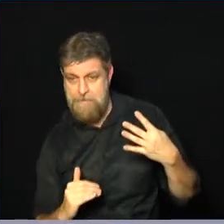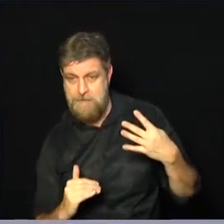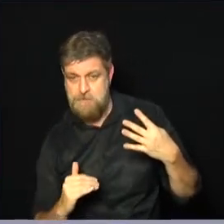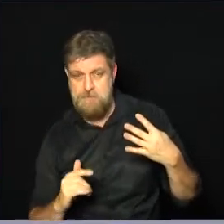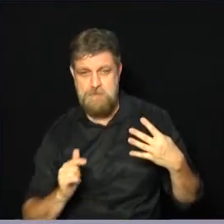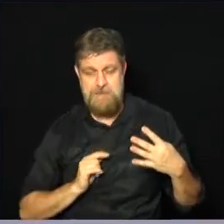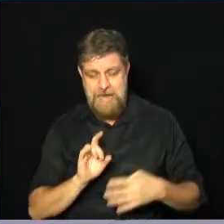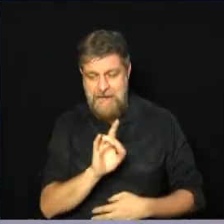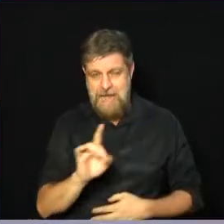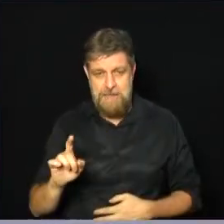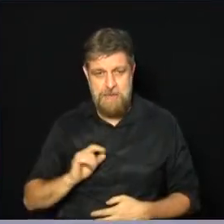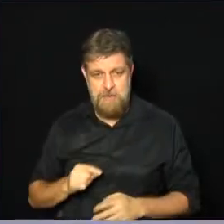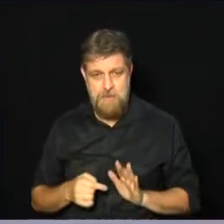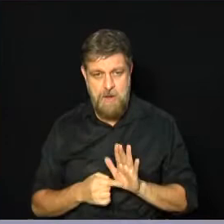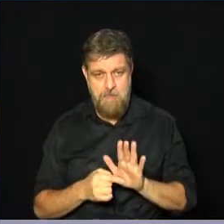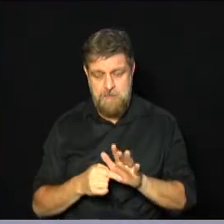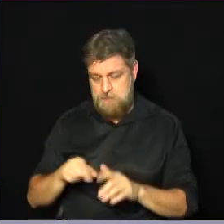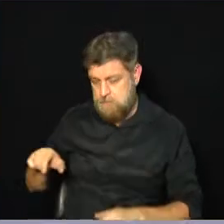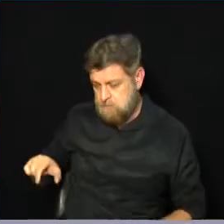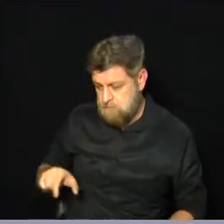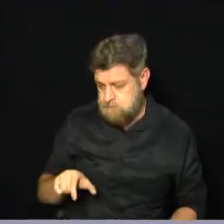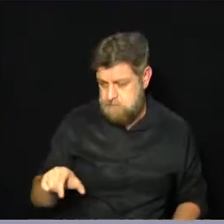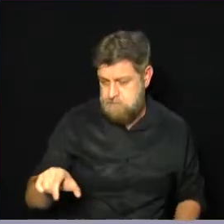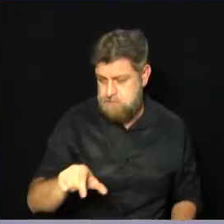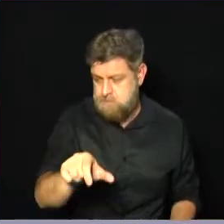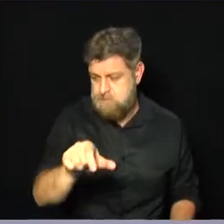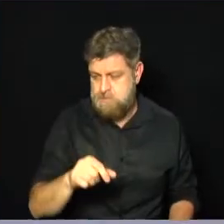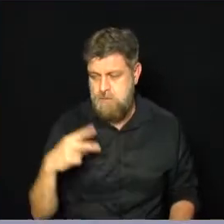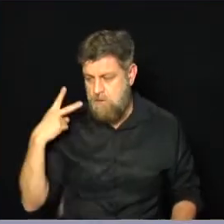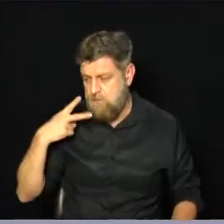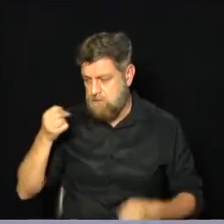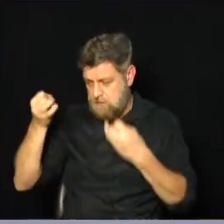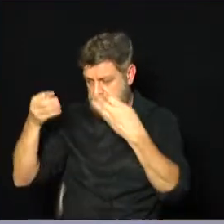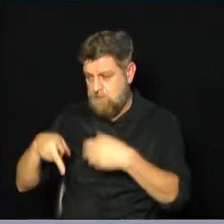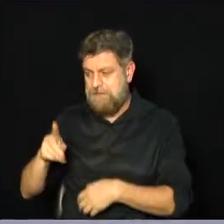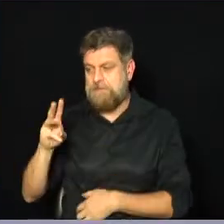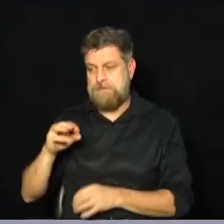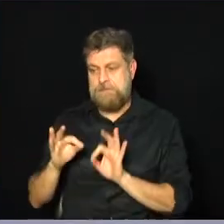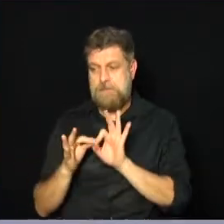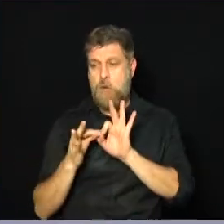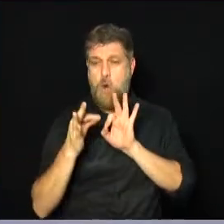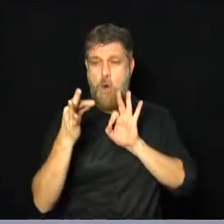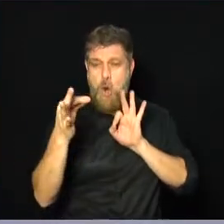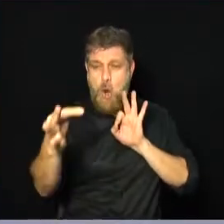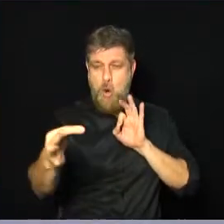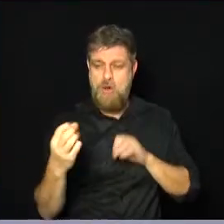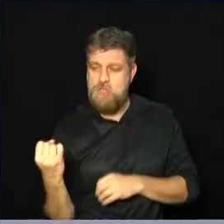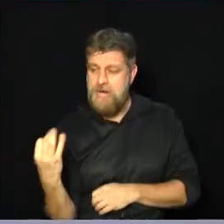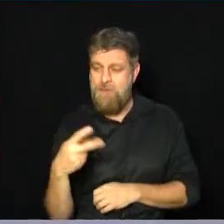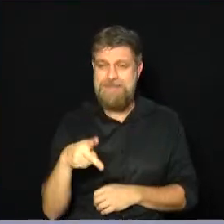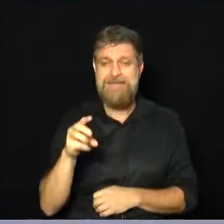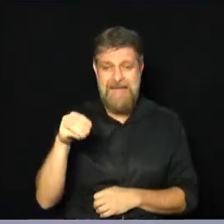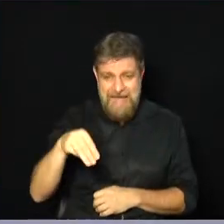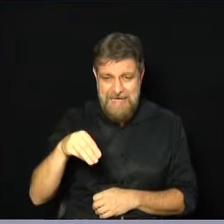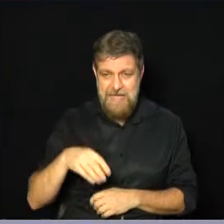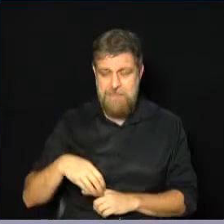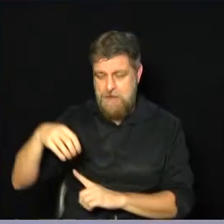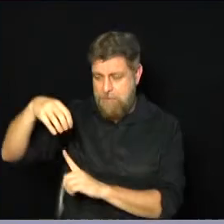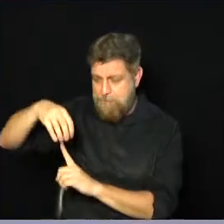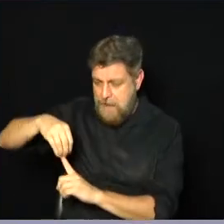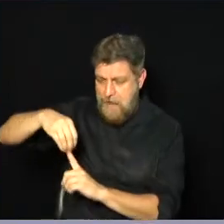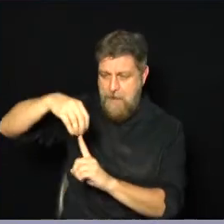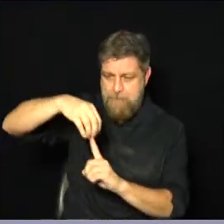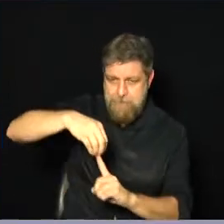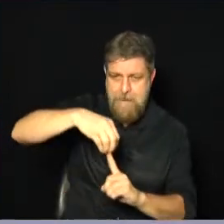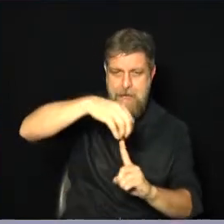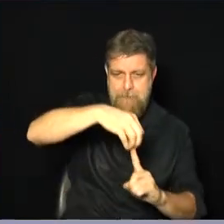com esses tamanhos que o vereador já explicou, né? A quantidade de quilômetros está ali, de estações,